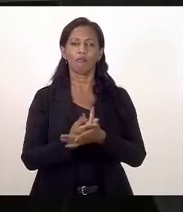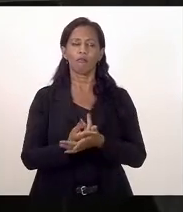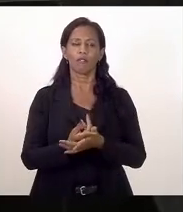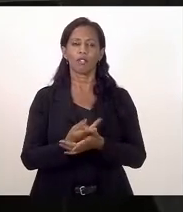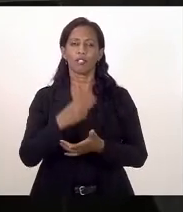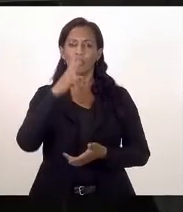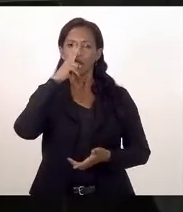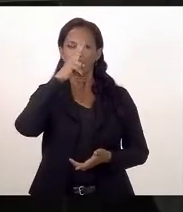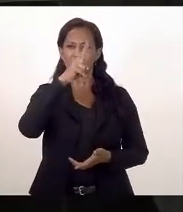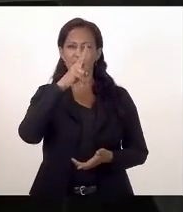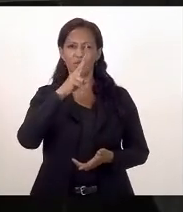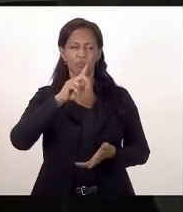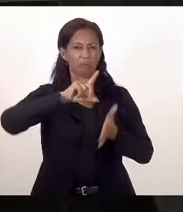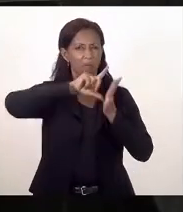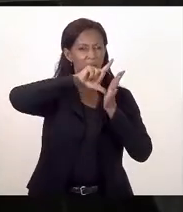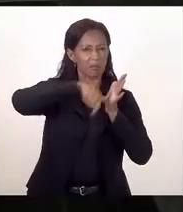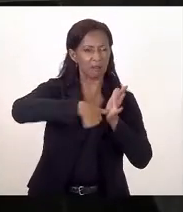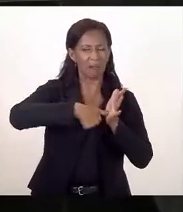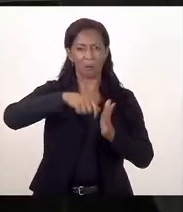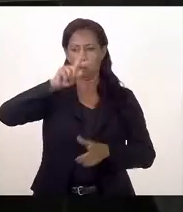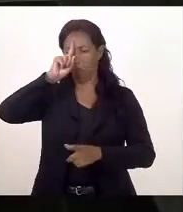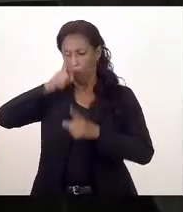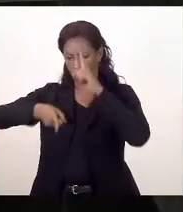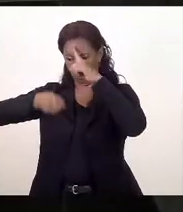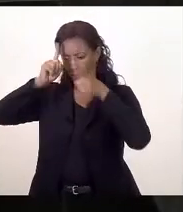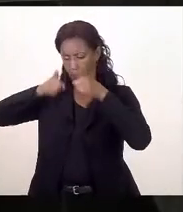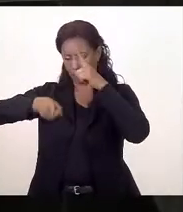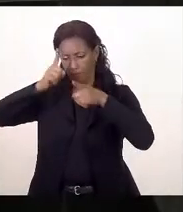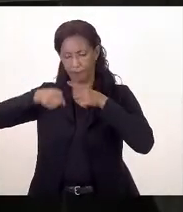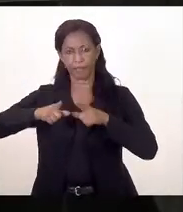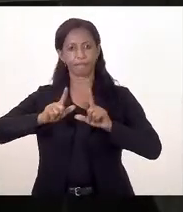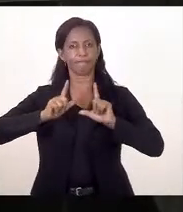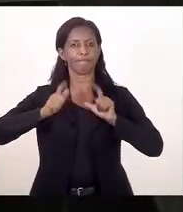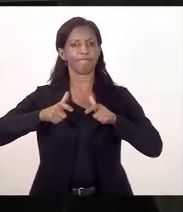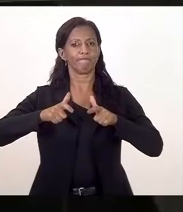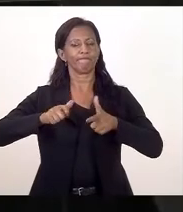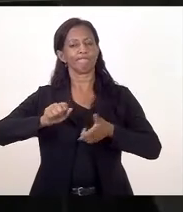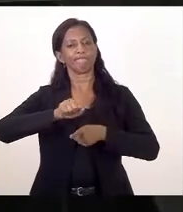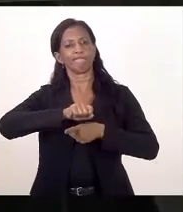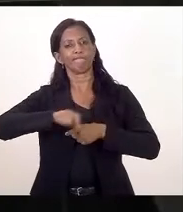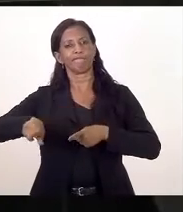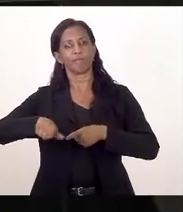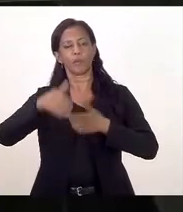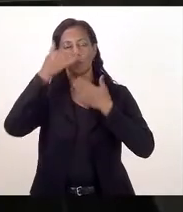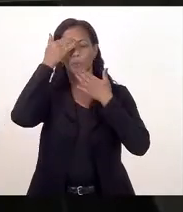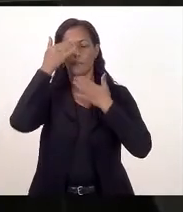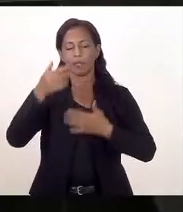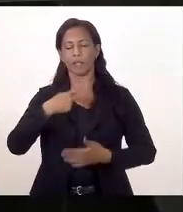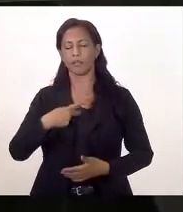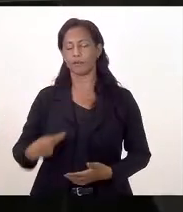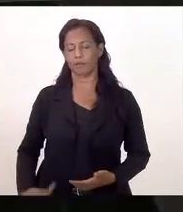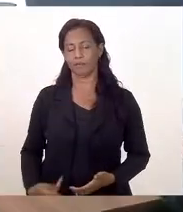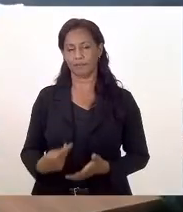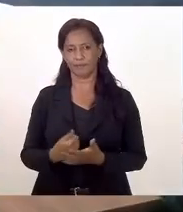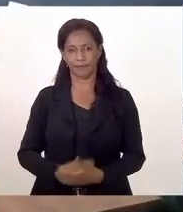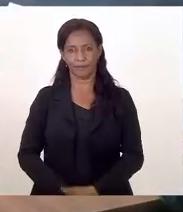forças do atraso, do autoritarismo, hão de ser derrotadas. Muito obrigado, senhora presidente.